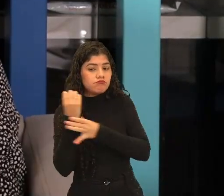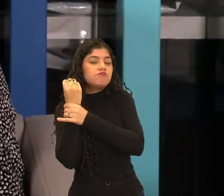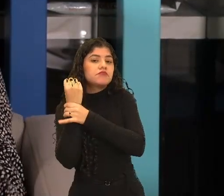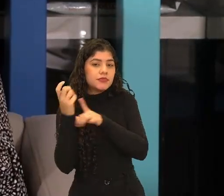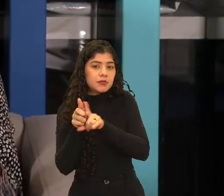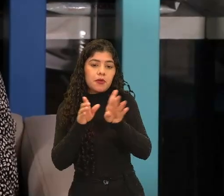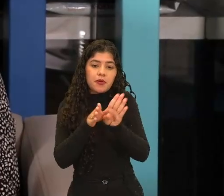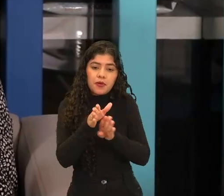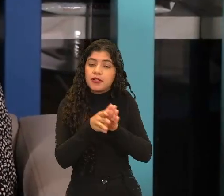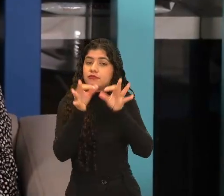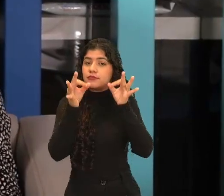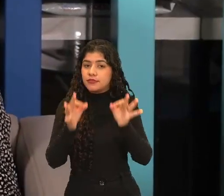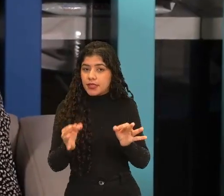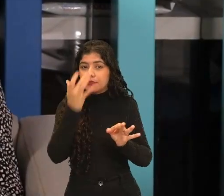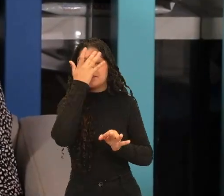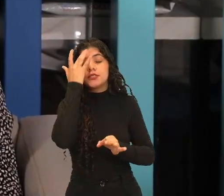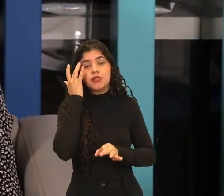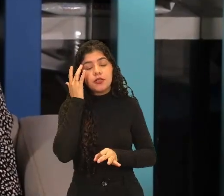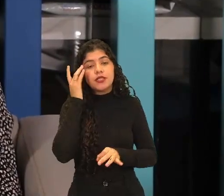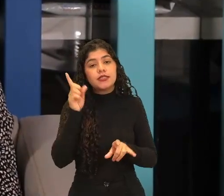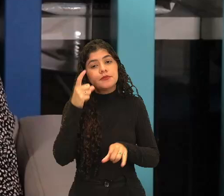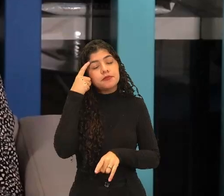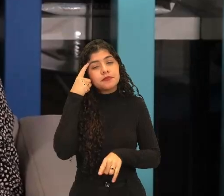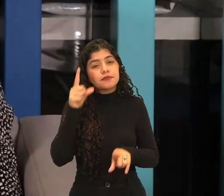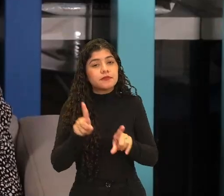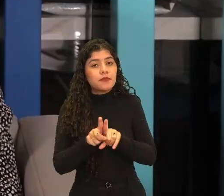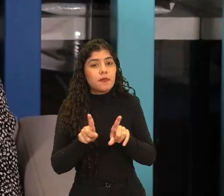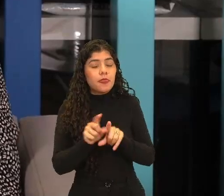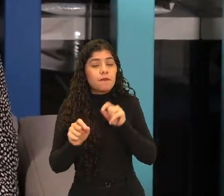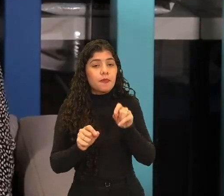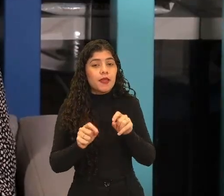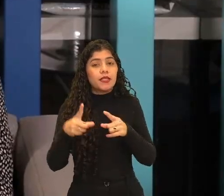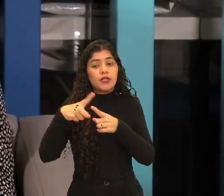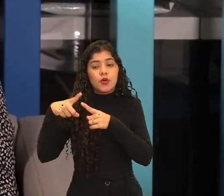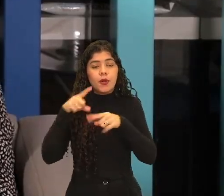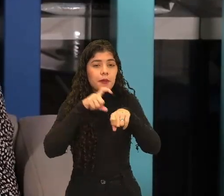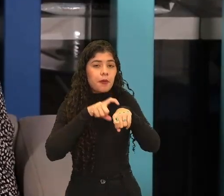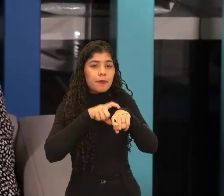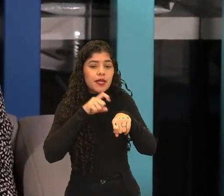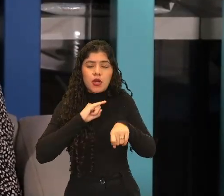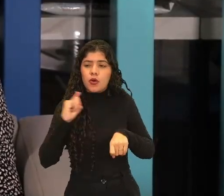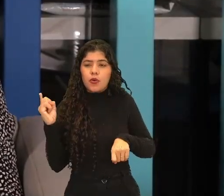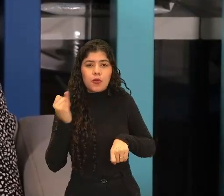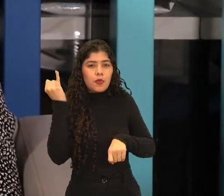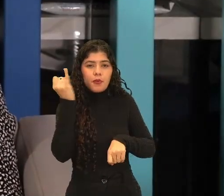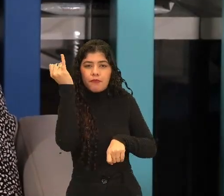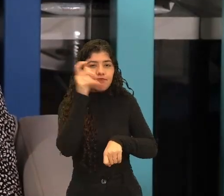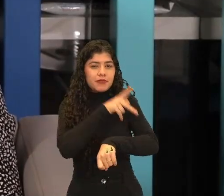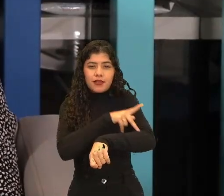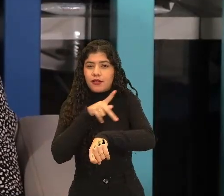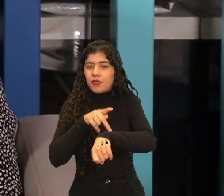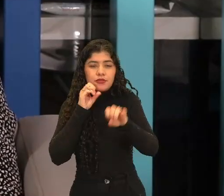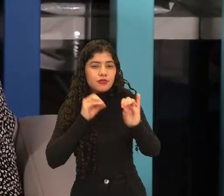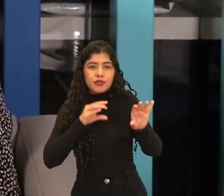uma orientação adequada para as pessoas. E eu penso que esse tipo de momento aqui é extremamente pedagógico,